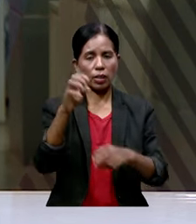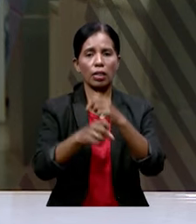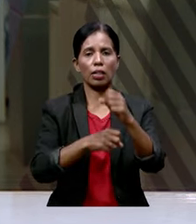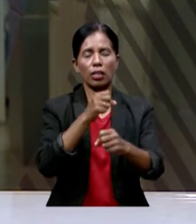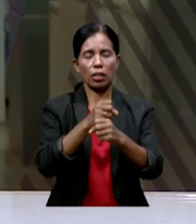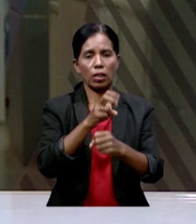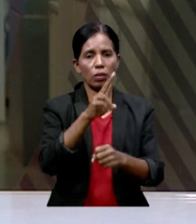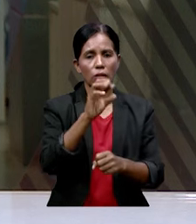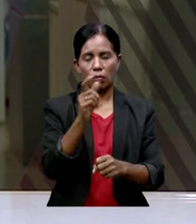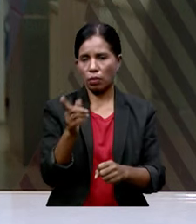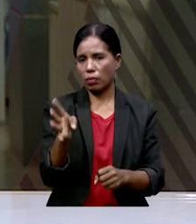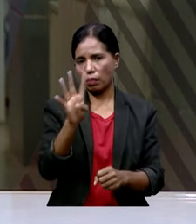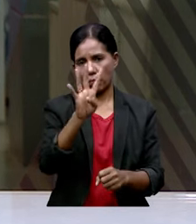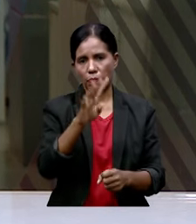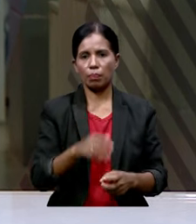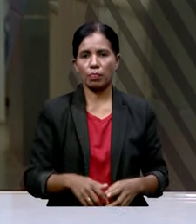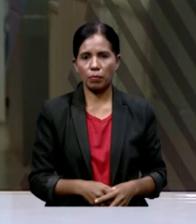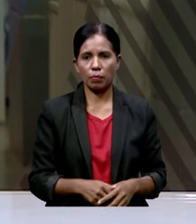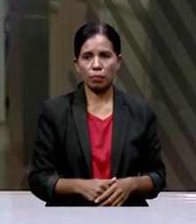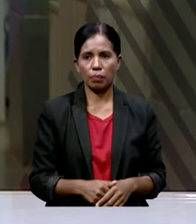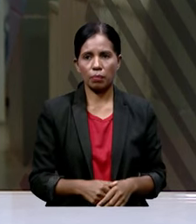esse hat.